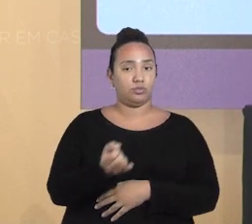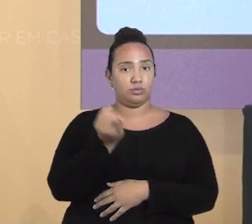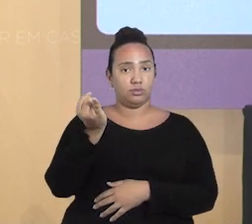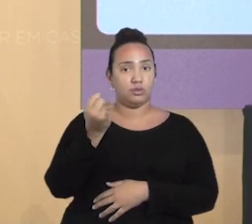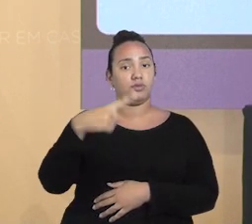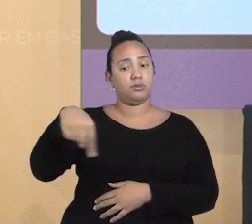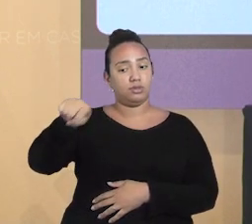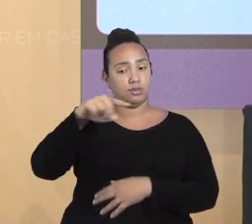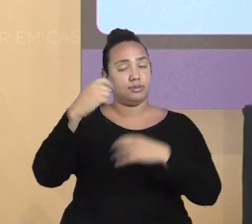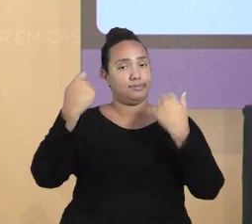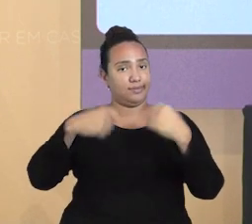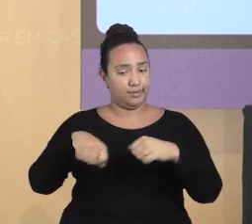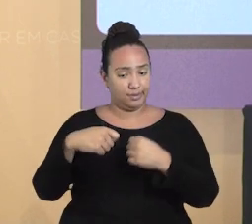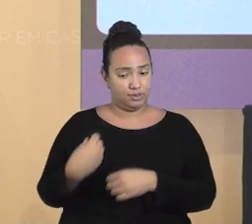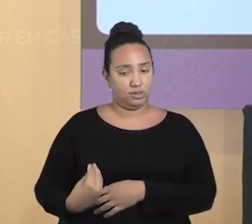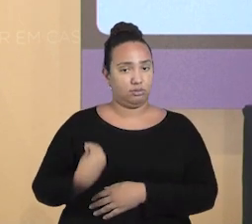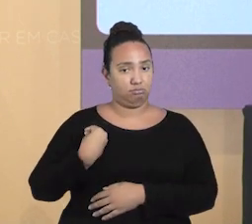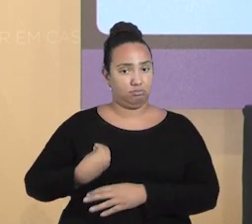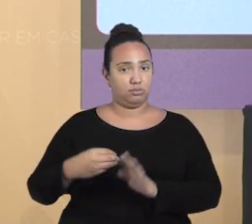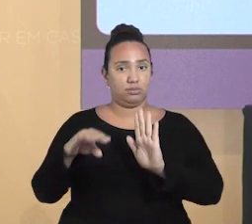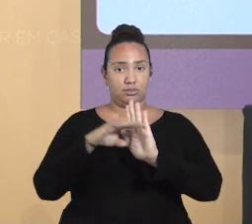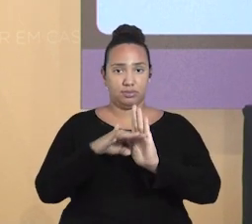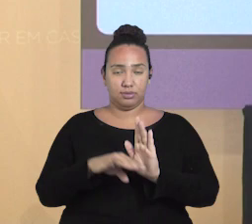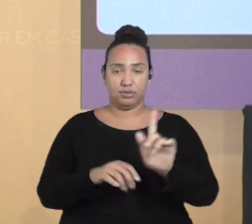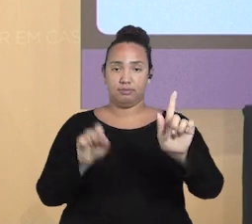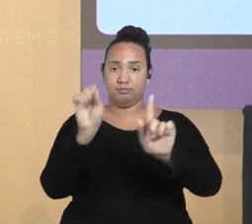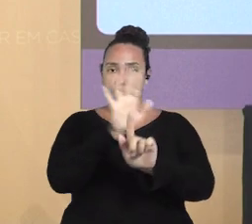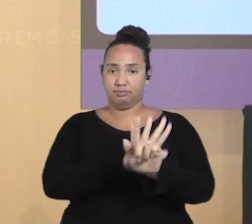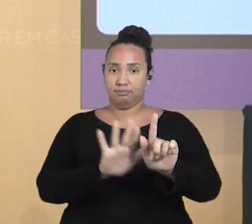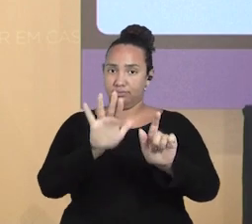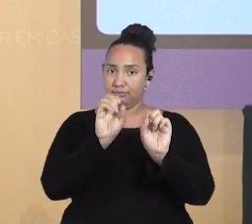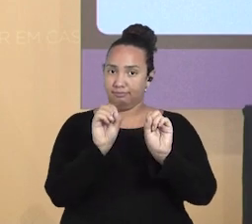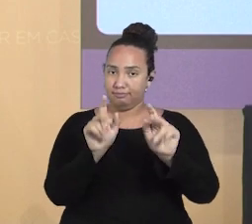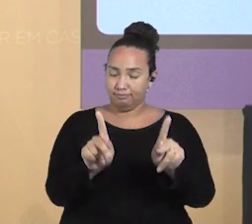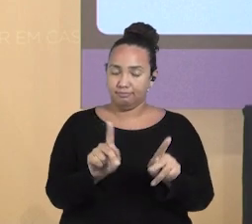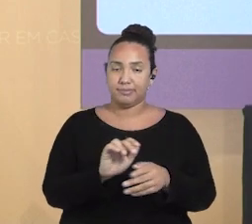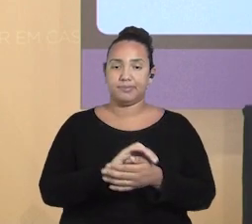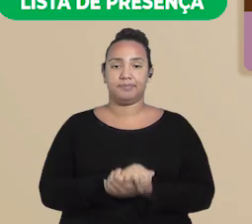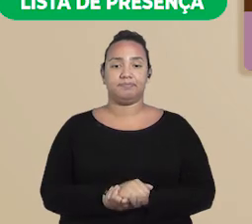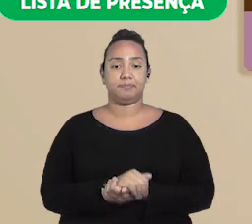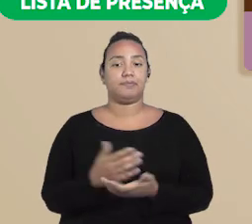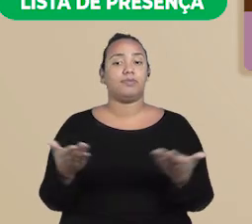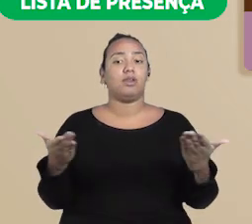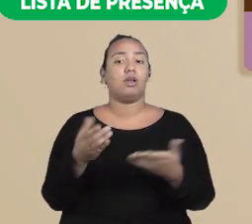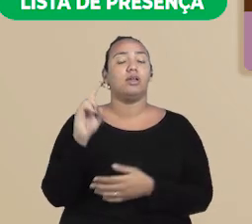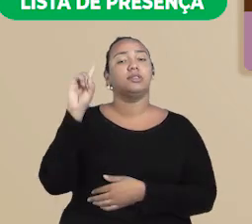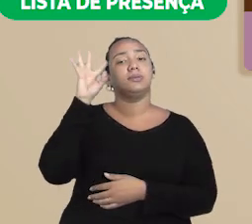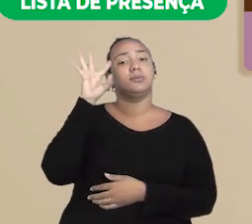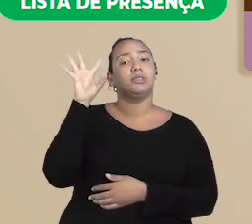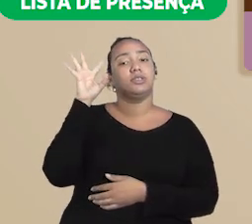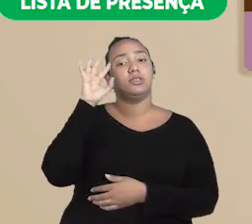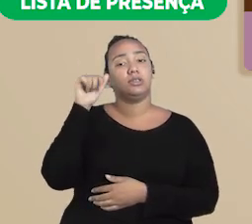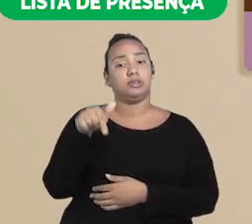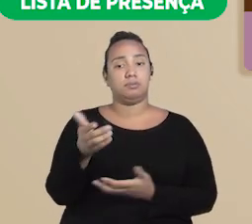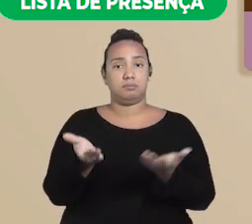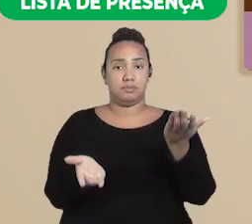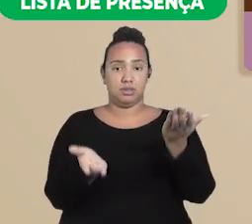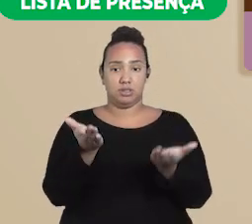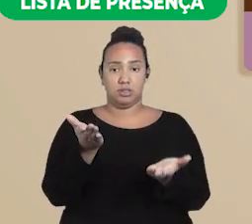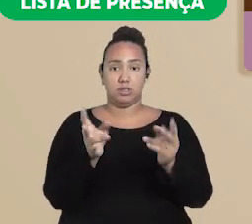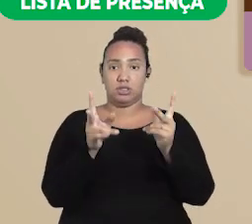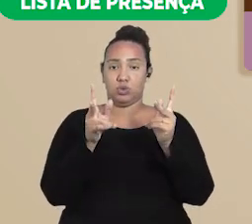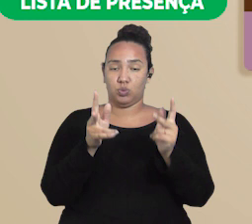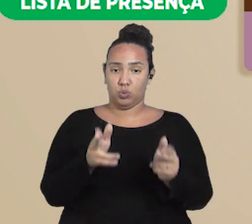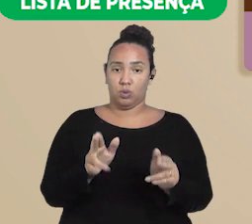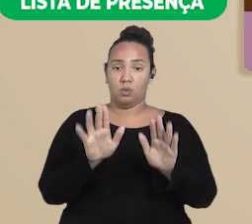a vocês. Não se esqueçam de marcar a presença na aula por este QR Code, ok? Agora imagine a mesma